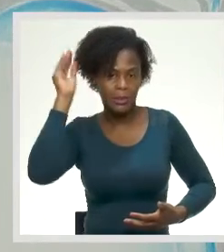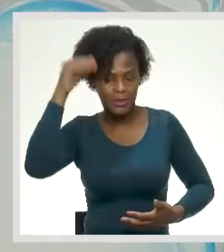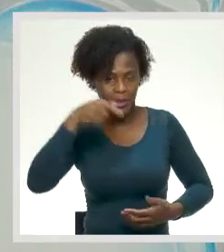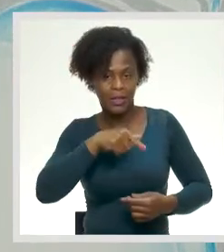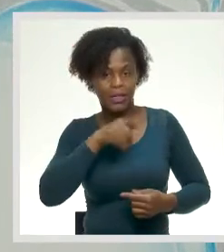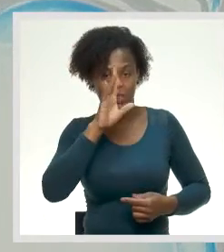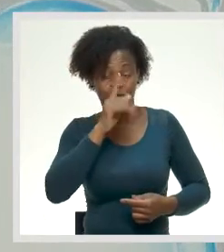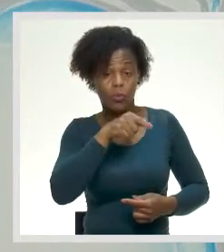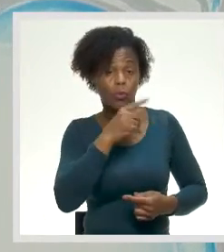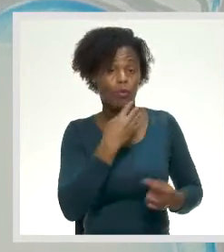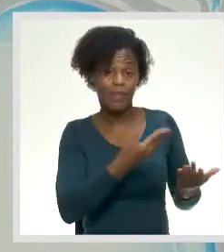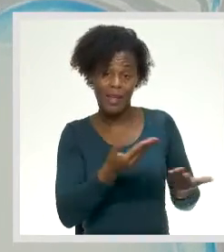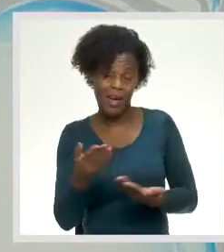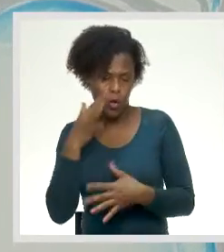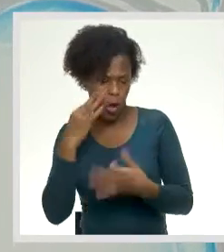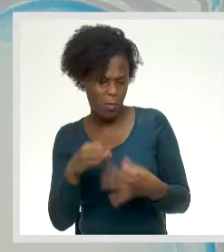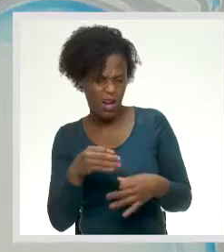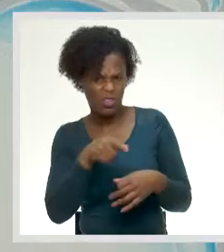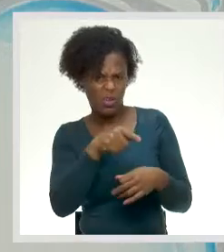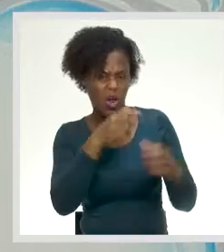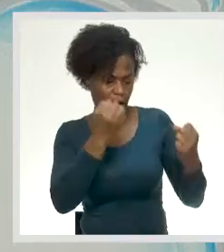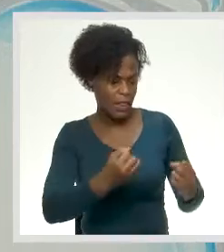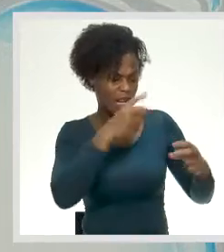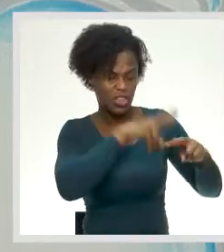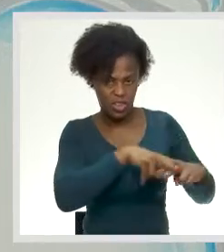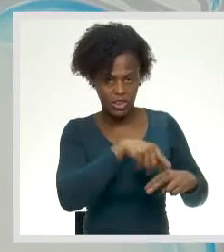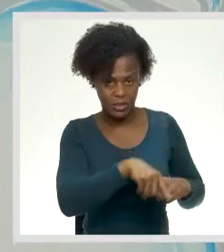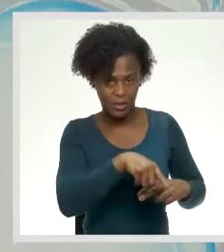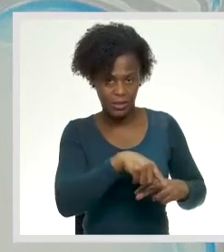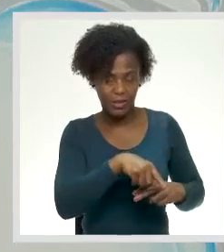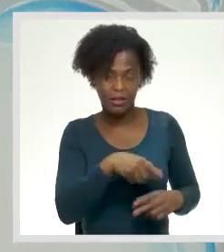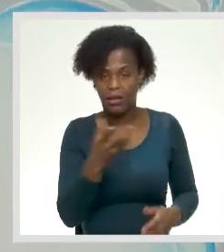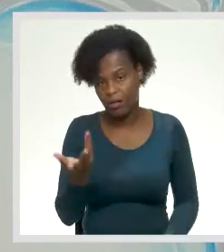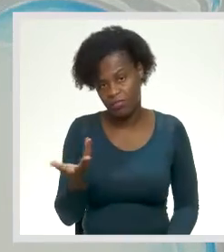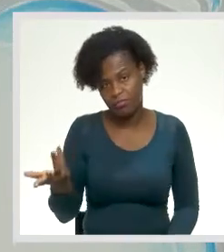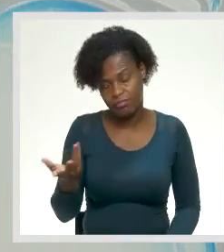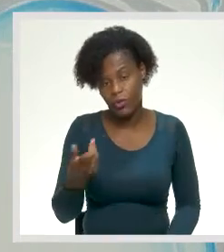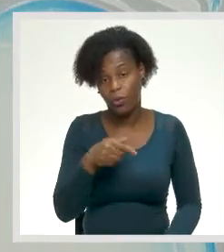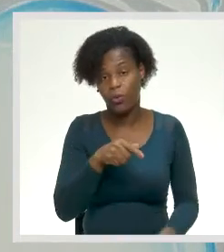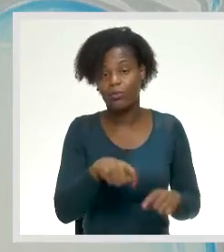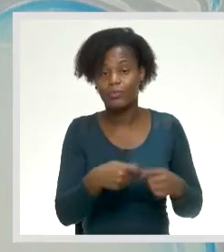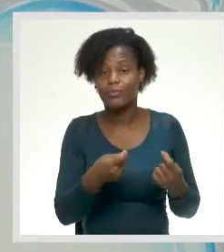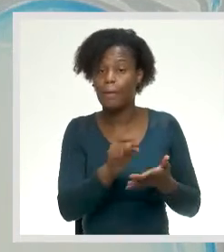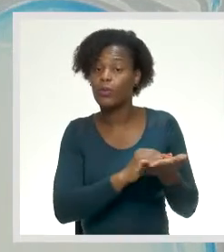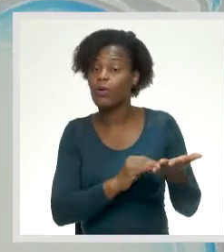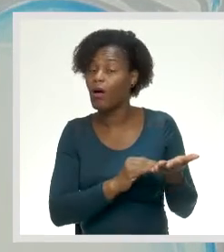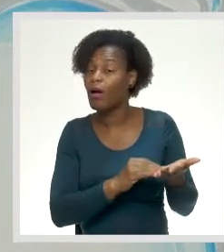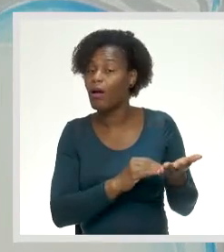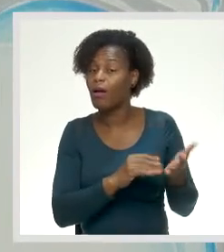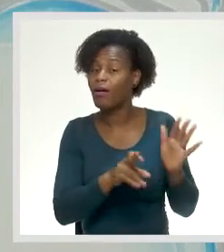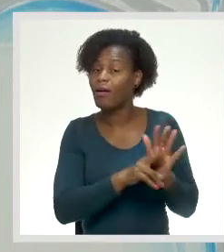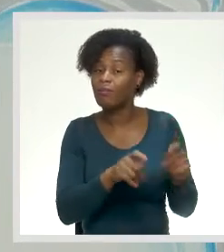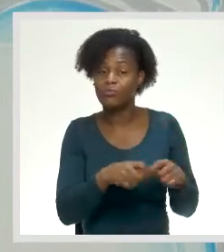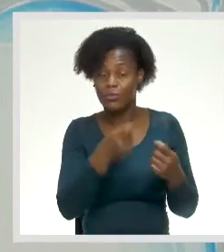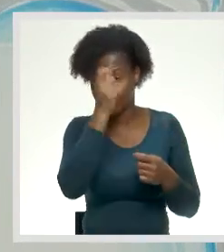comum e acabas por usar este assento ou um dos assentos, tu estás a quebrar o protocolo